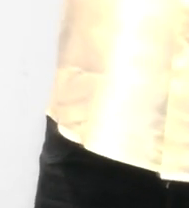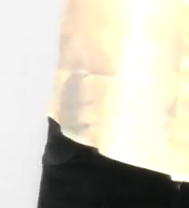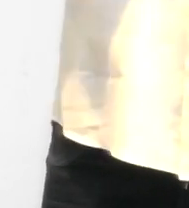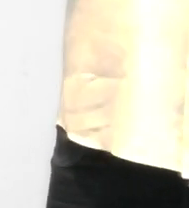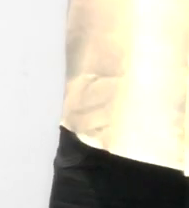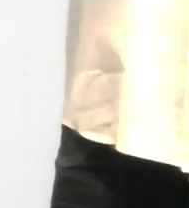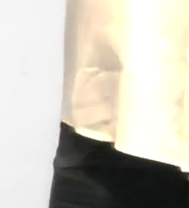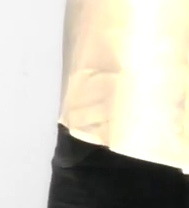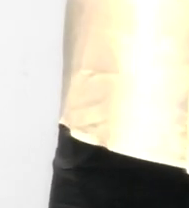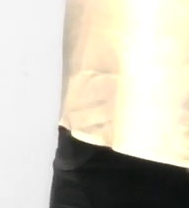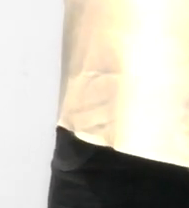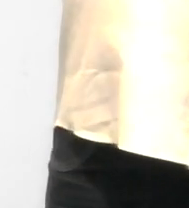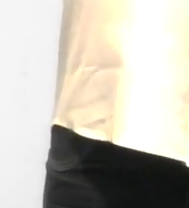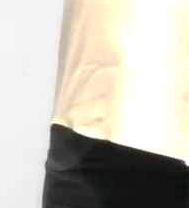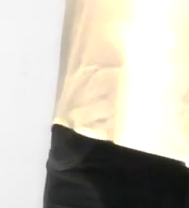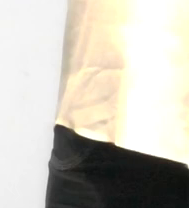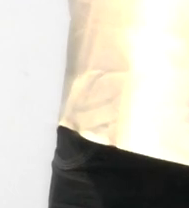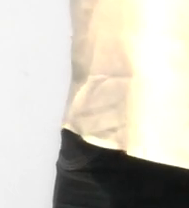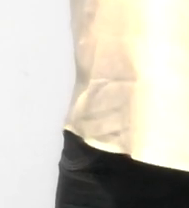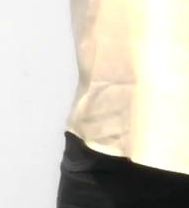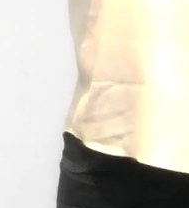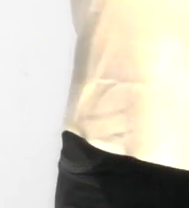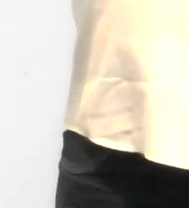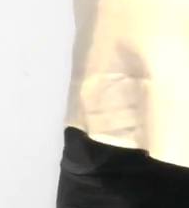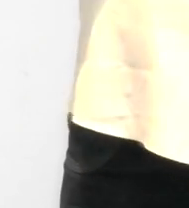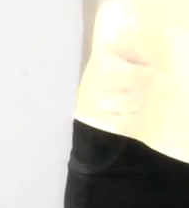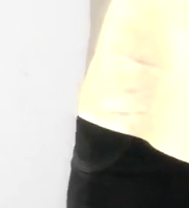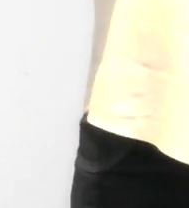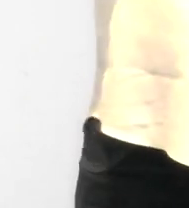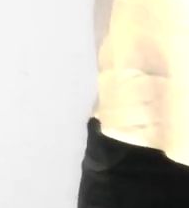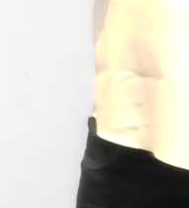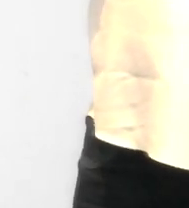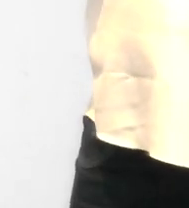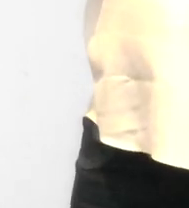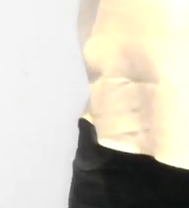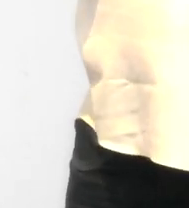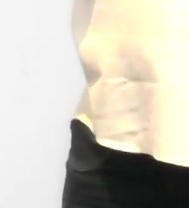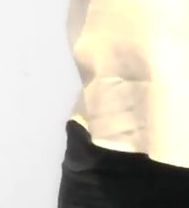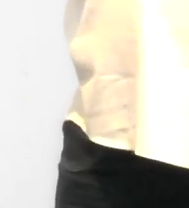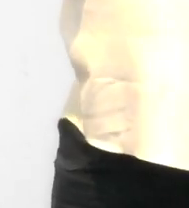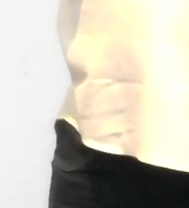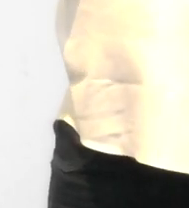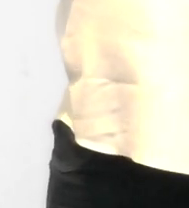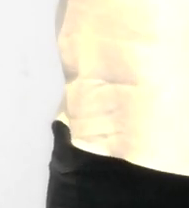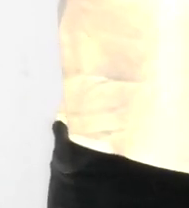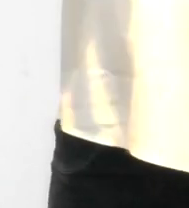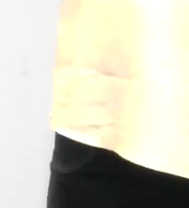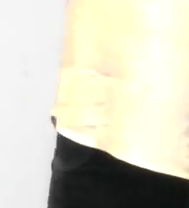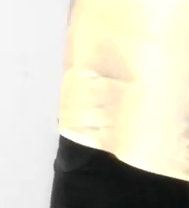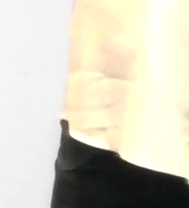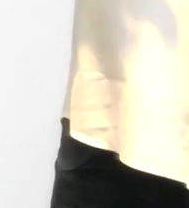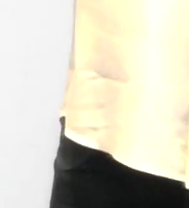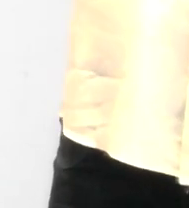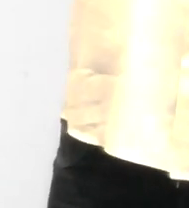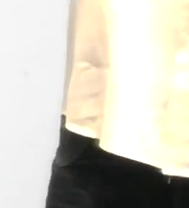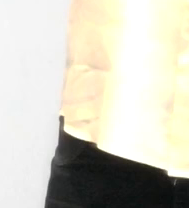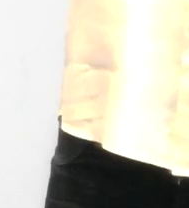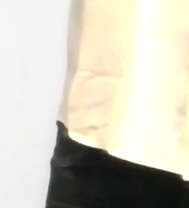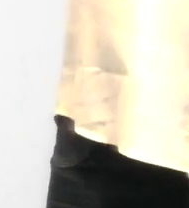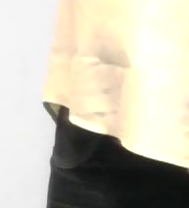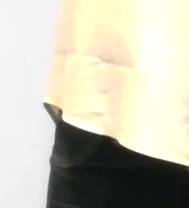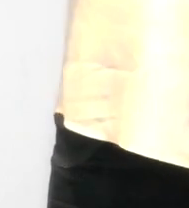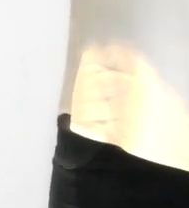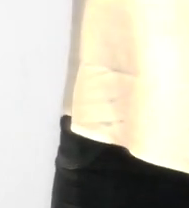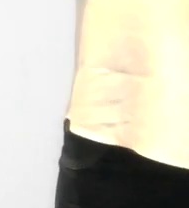Romantizar o autismo não ele dói na gente ele machuca para estar aqui hoje tá os dois trabalhando comigo ali meu filho acordou 1:20 da